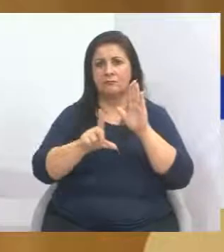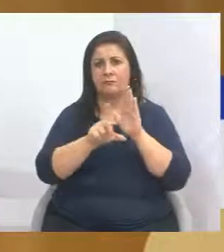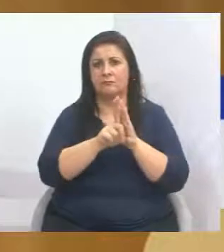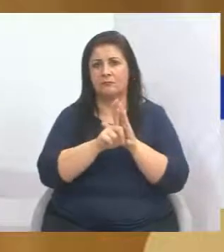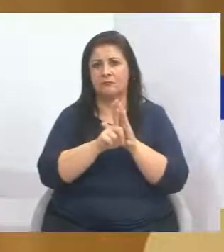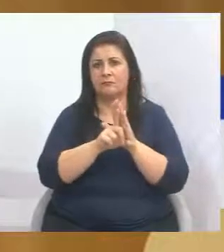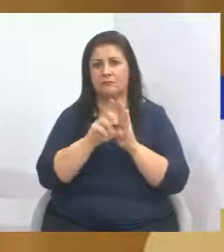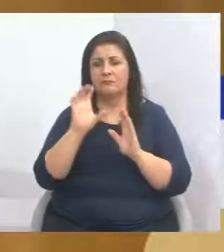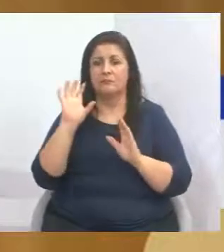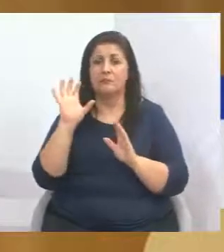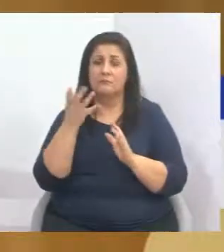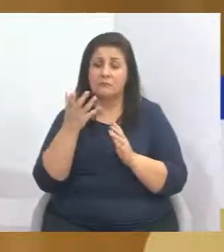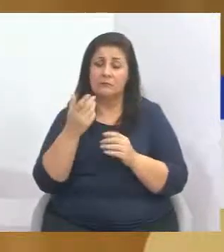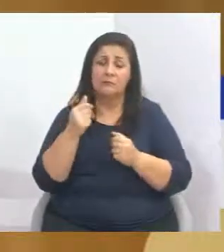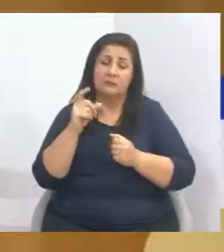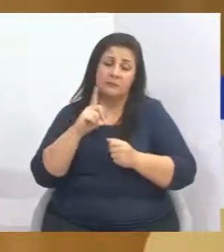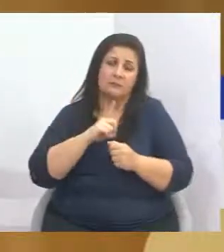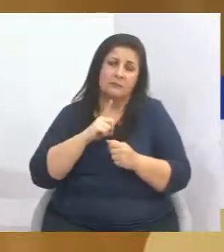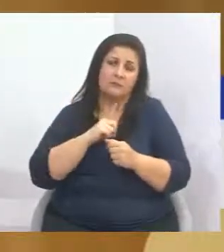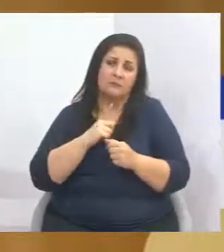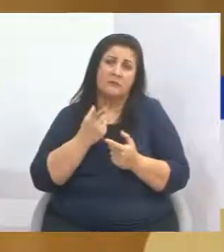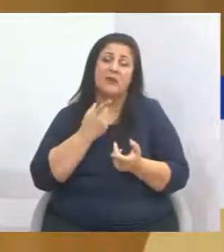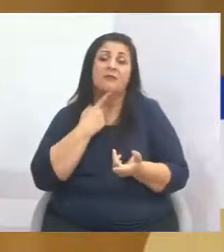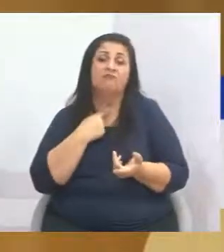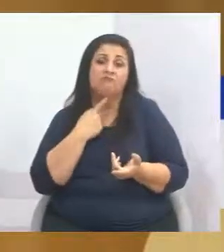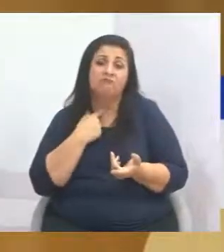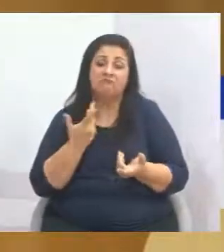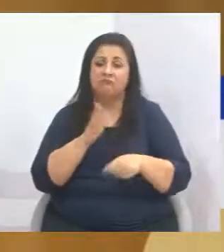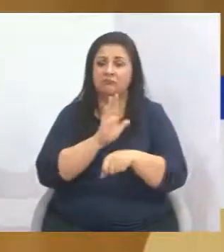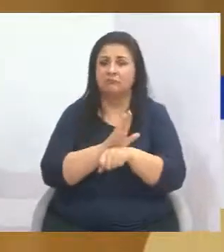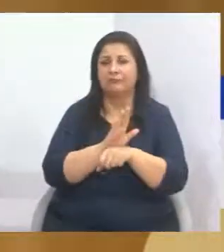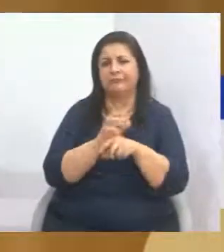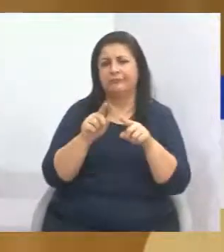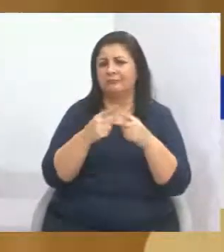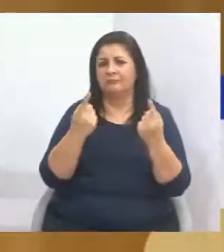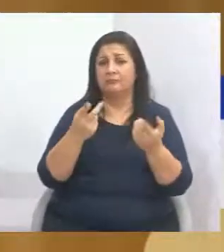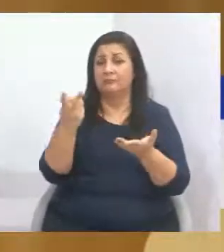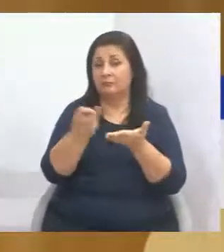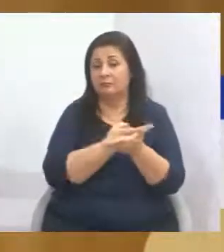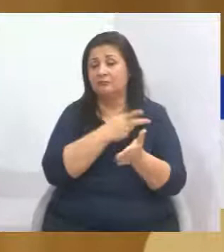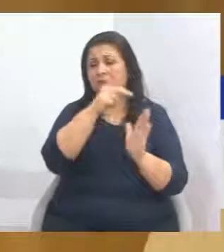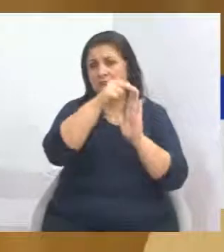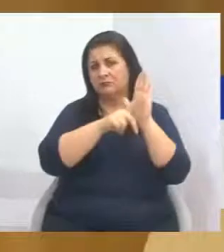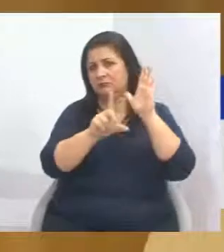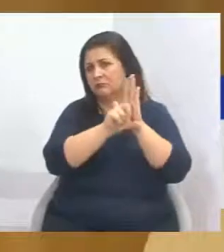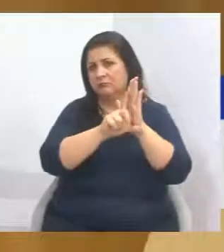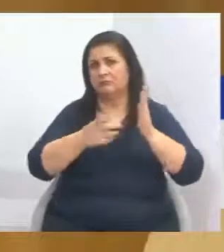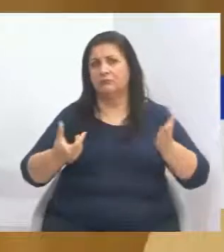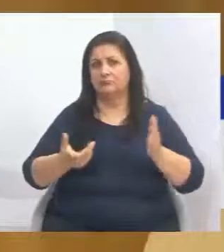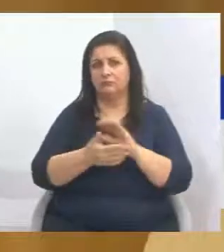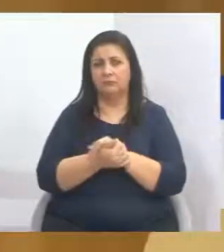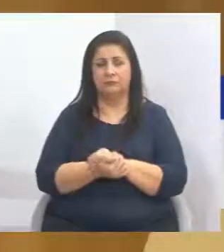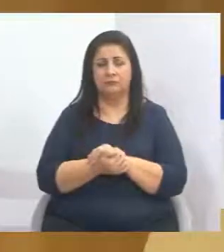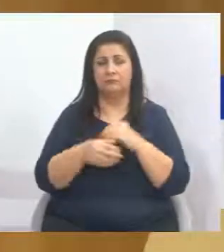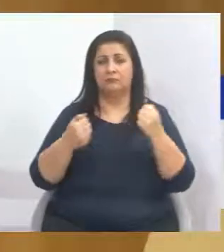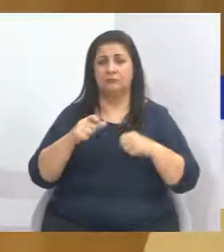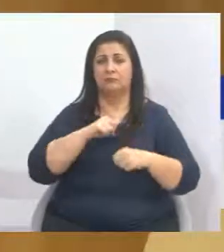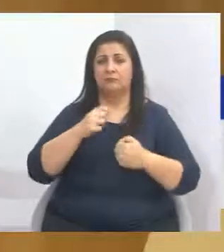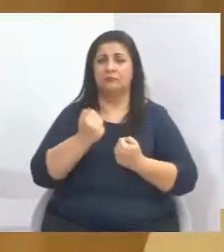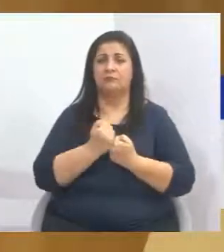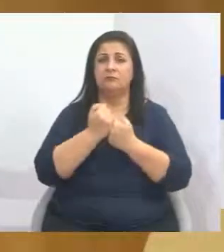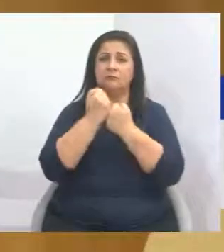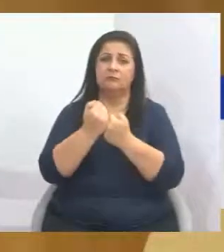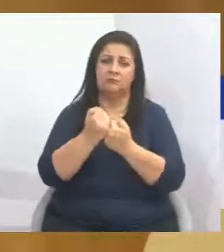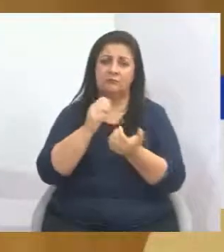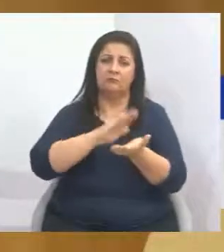uma nobre intenção de auxiliar a população com atendimentos em estabelecimentos de saúde no município, com apoio de intérprete de